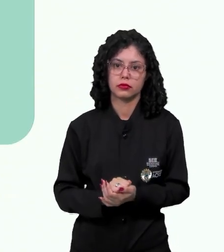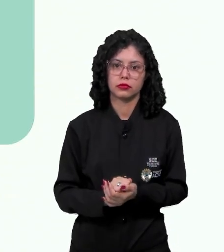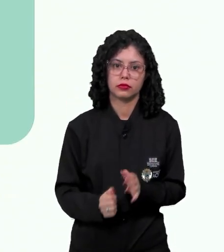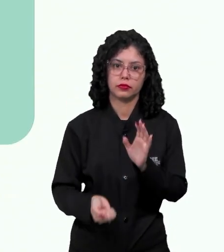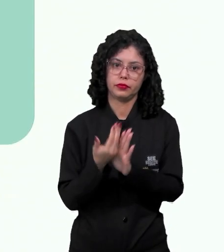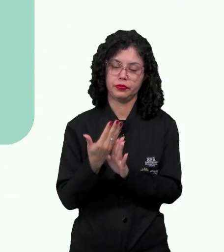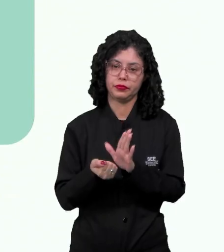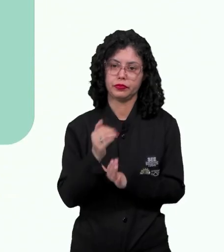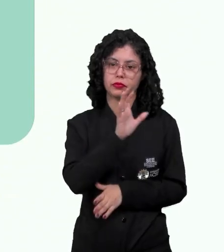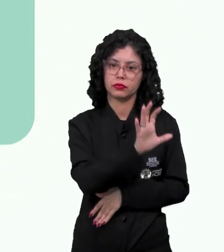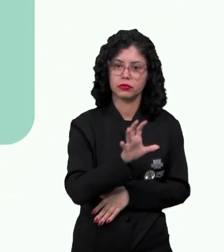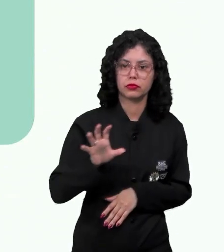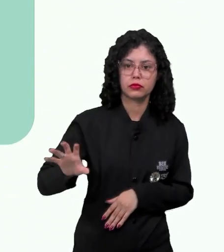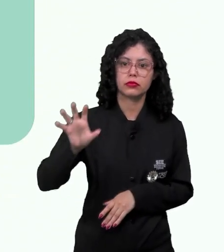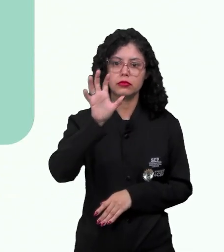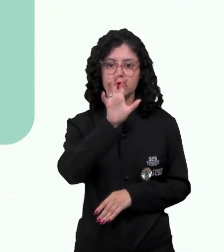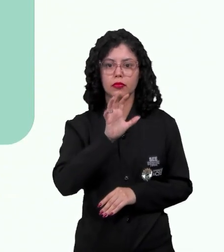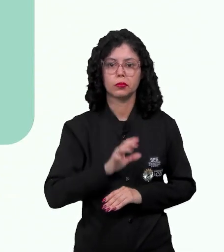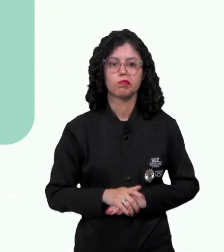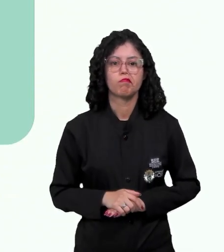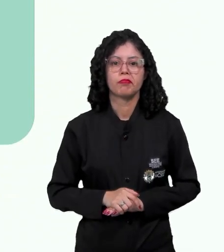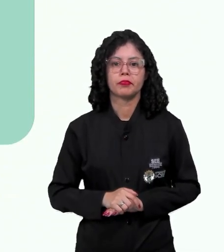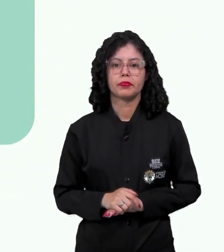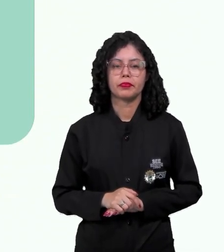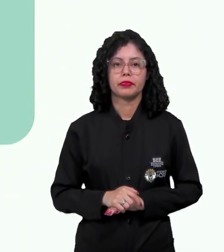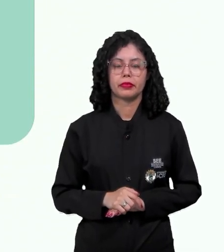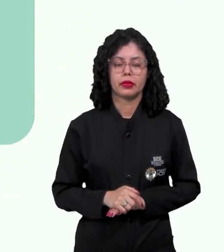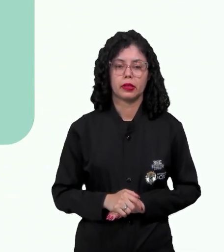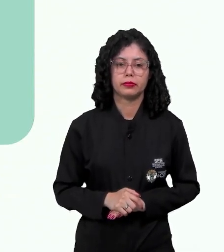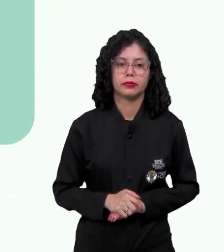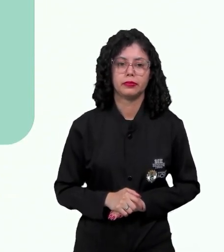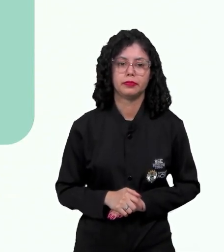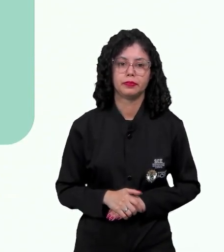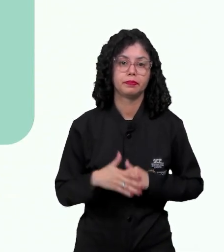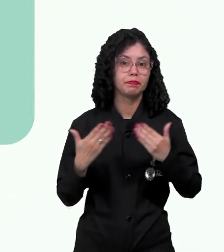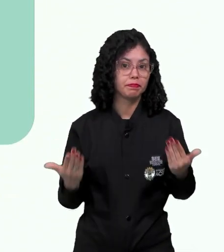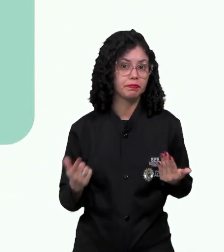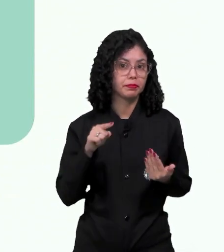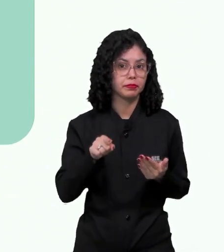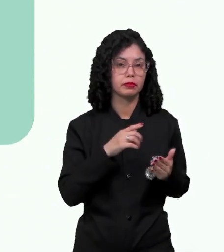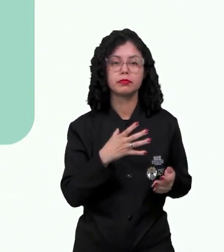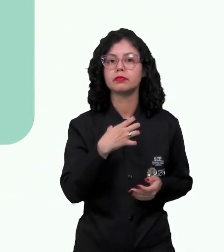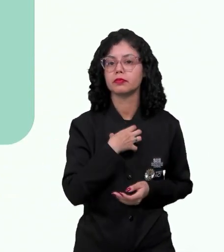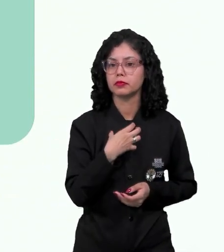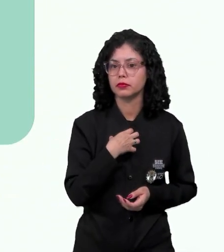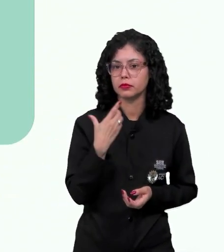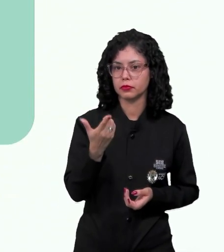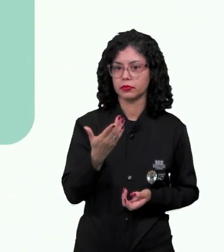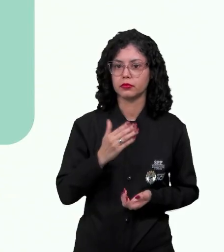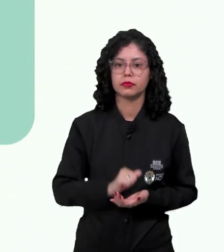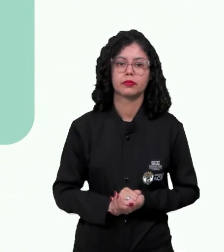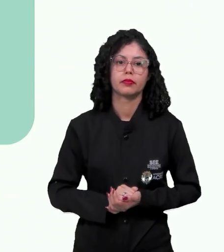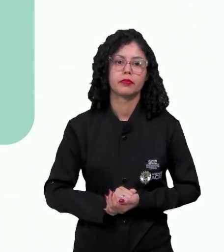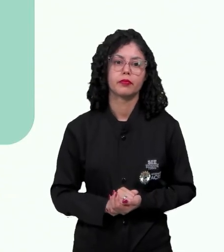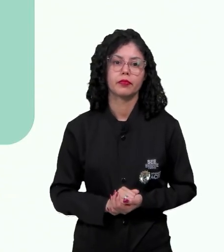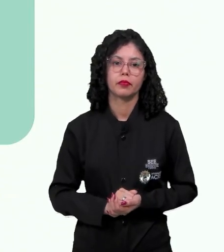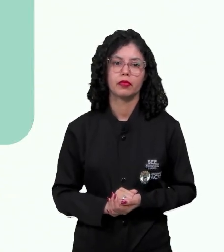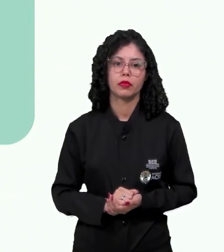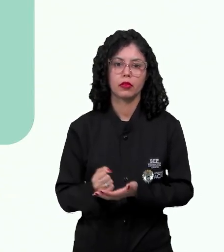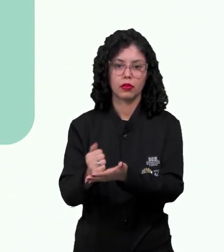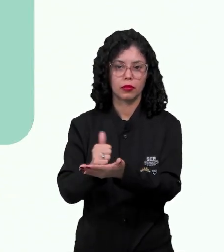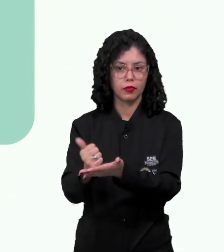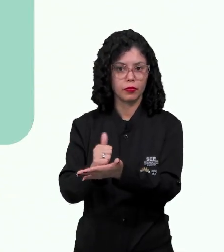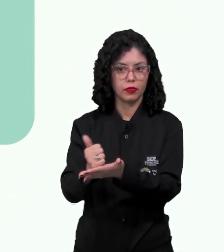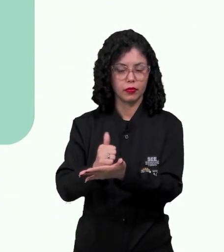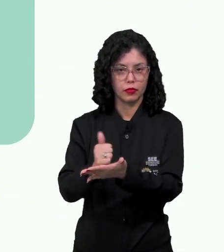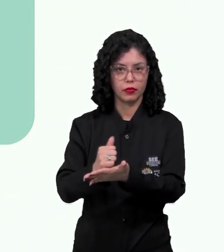shows, exposições e produtos regionais. E é isso, faz sentido para vocês ou não? Letra